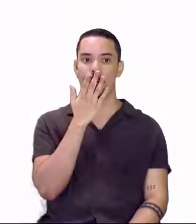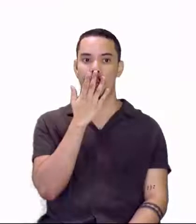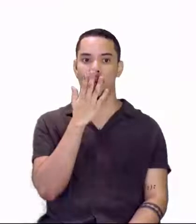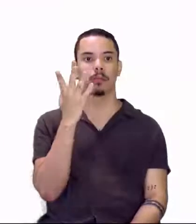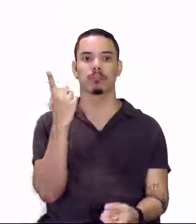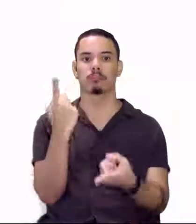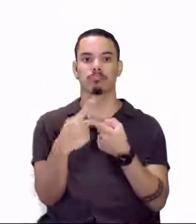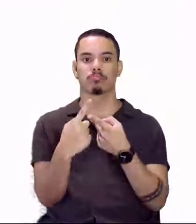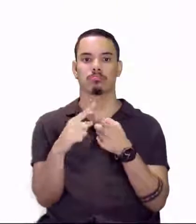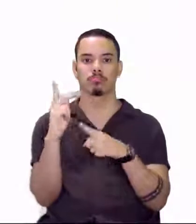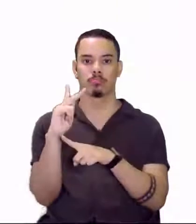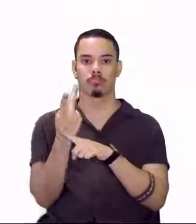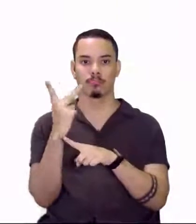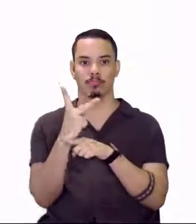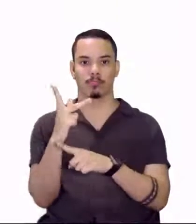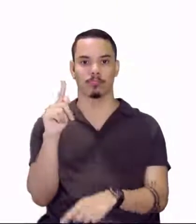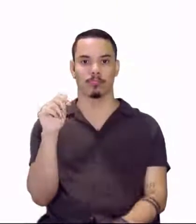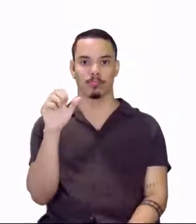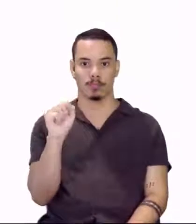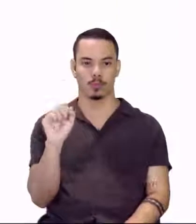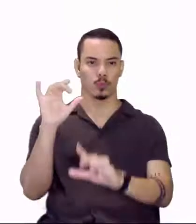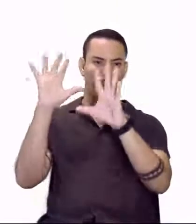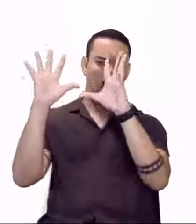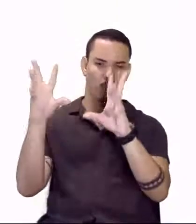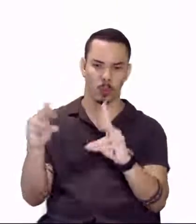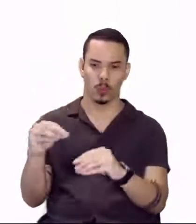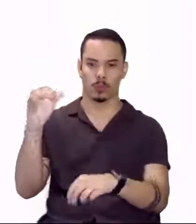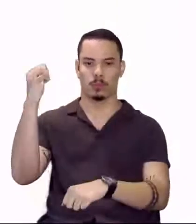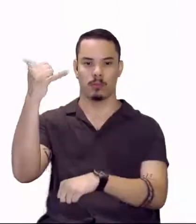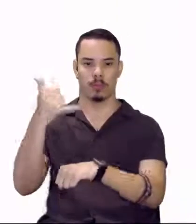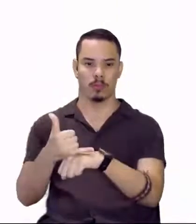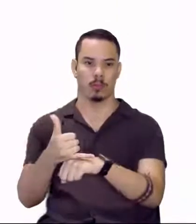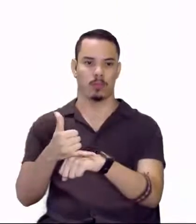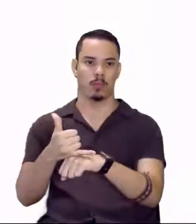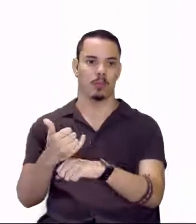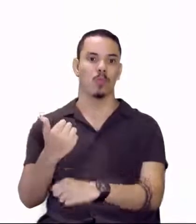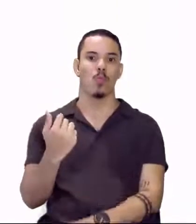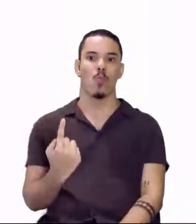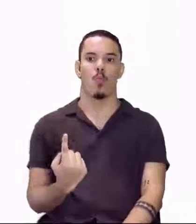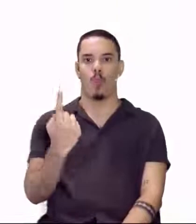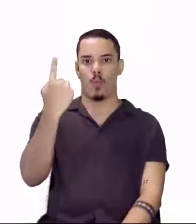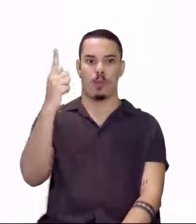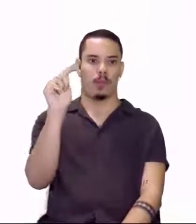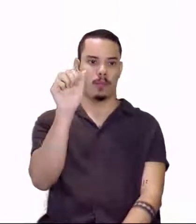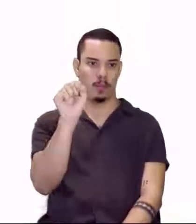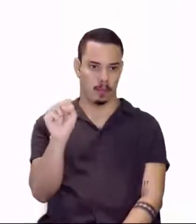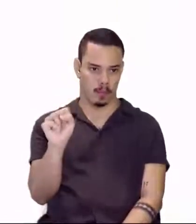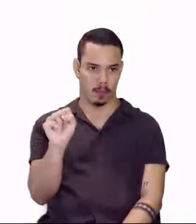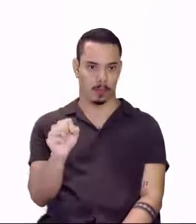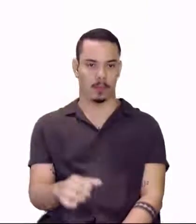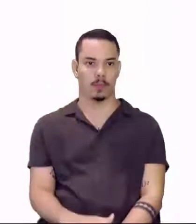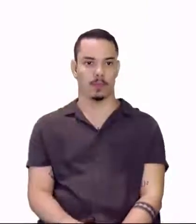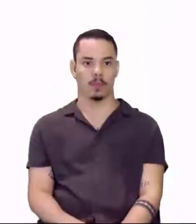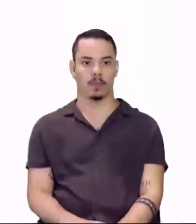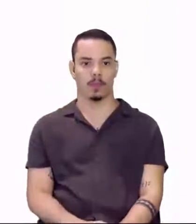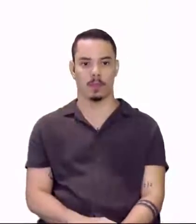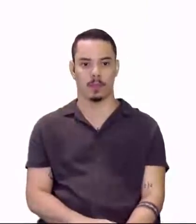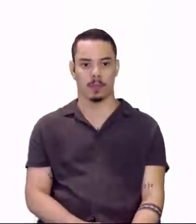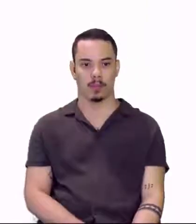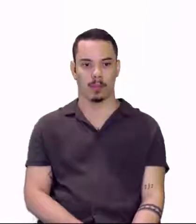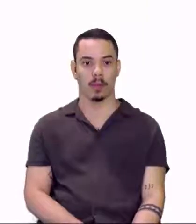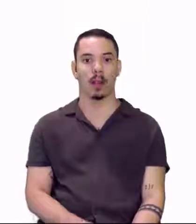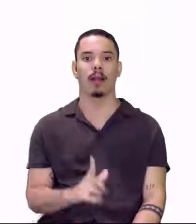quê? Porque ele é um gás, os demais são metais. Os metais alcalinos na 2, os alcalinos